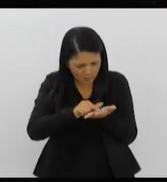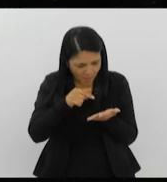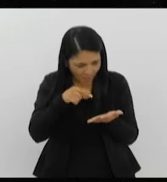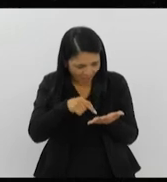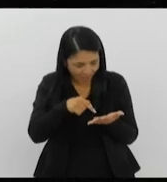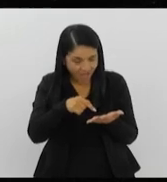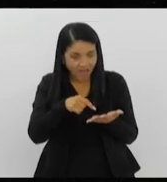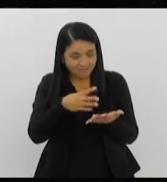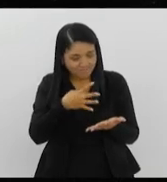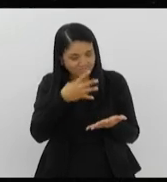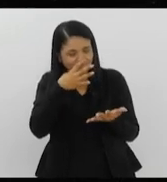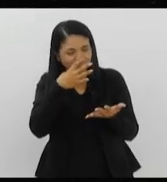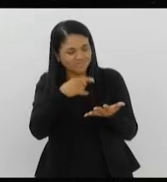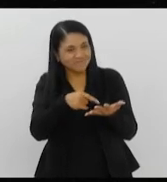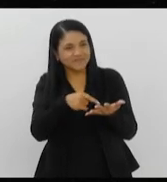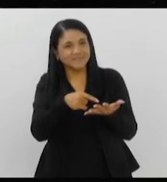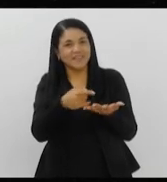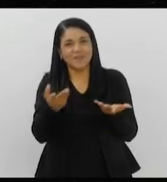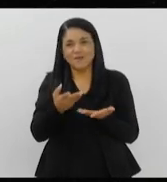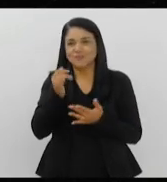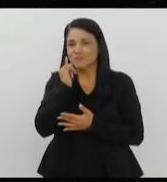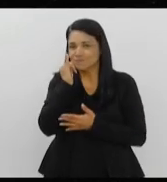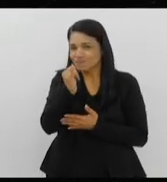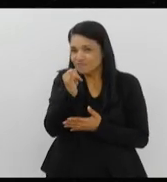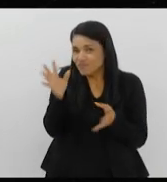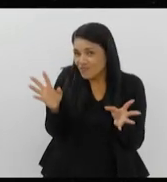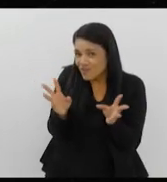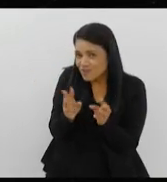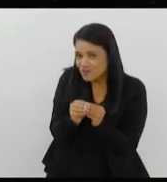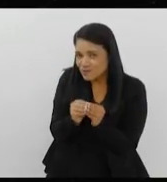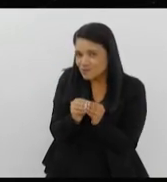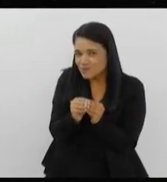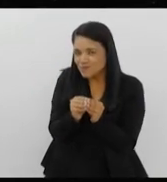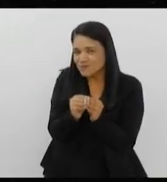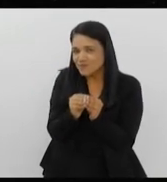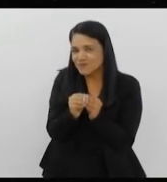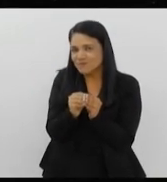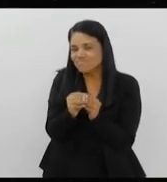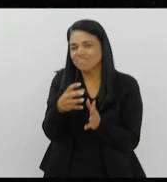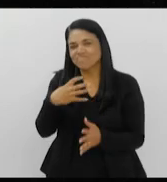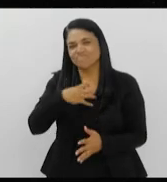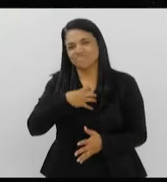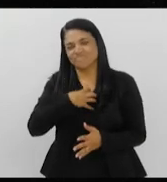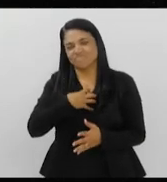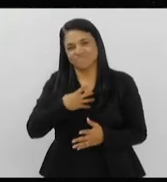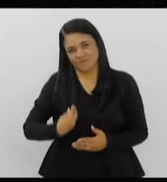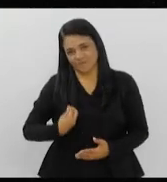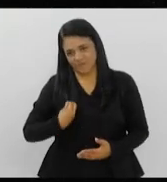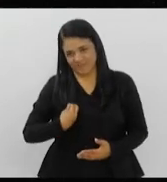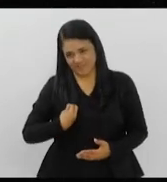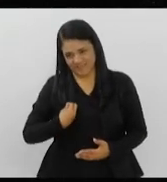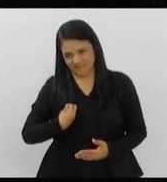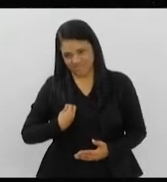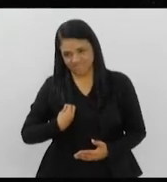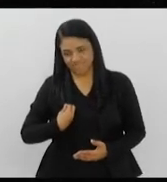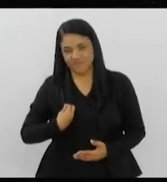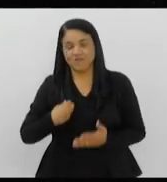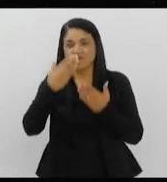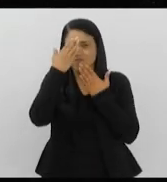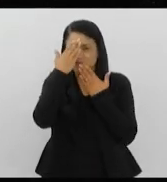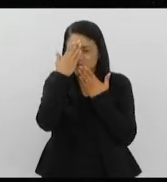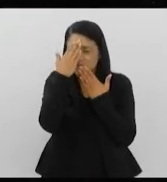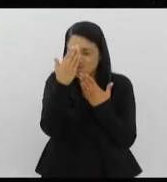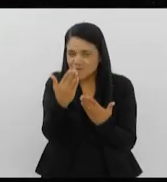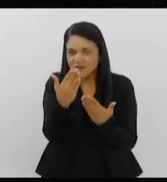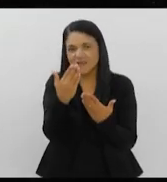e poder relatar vocês um resumo daquilo que eu sempre quis ser meu muito obrigado meu